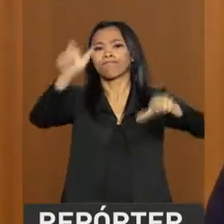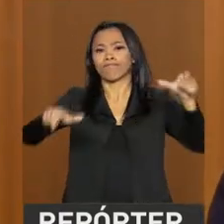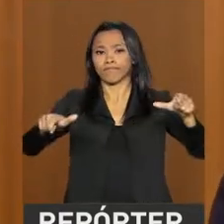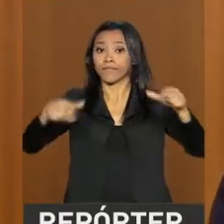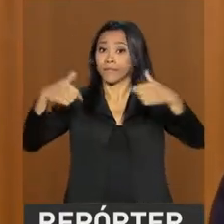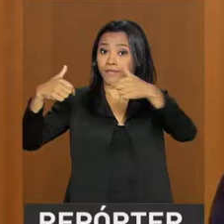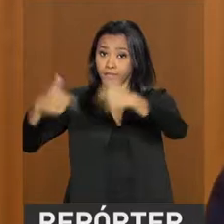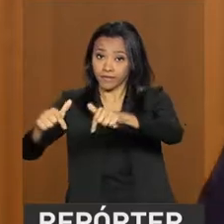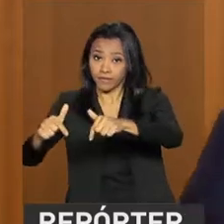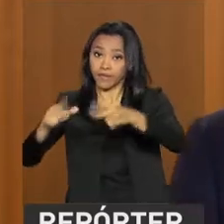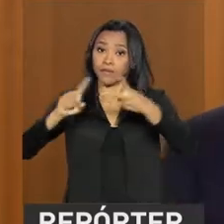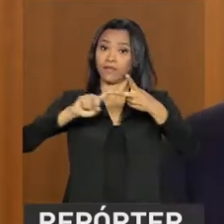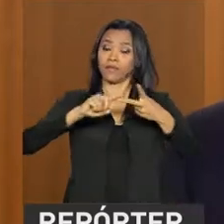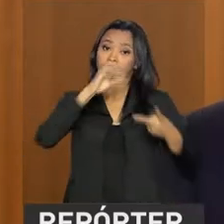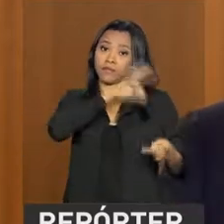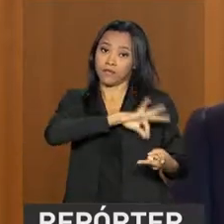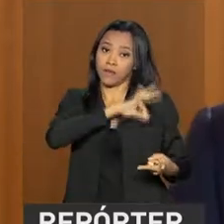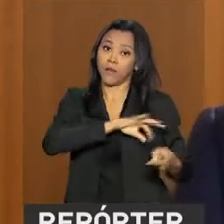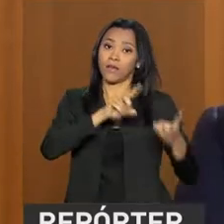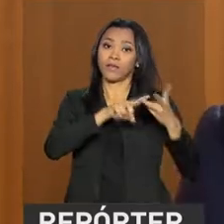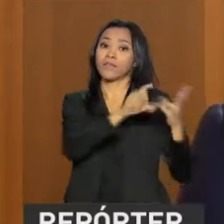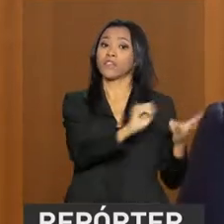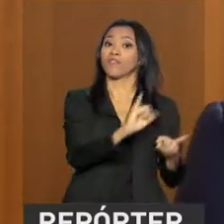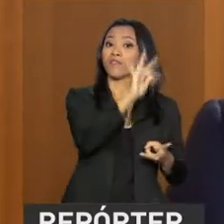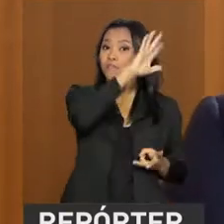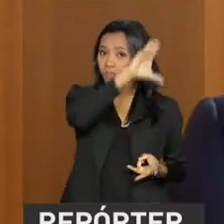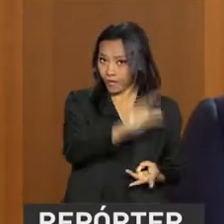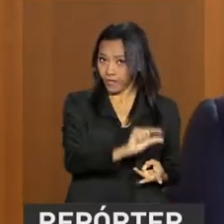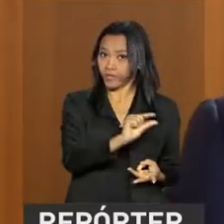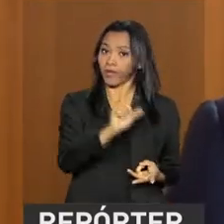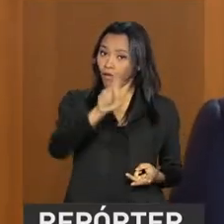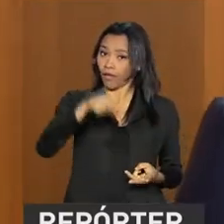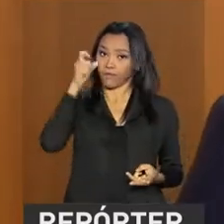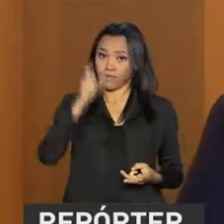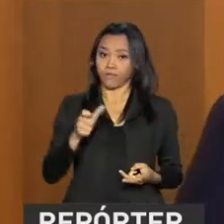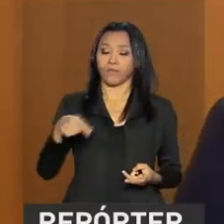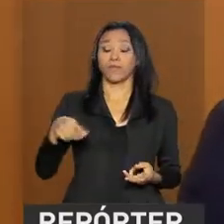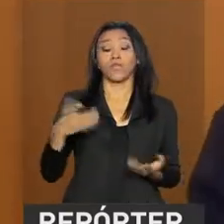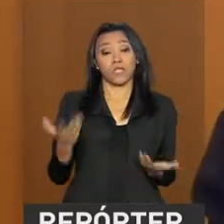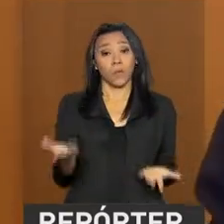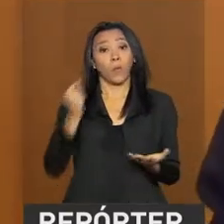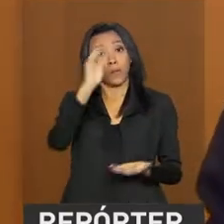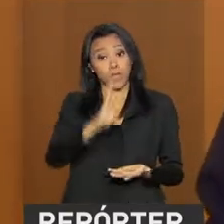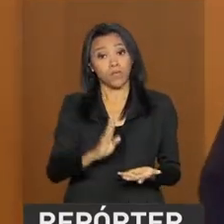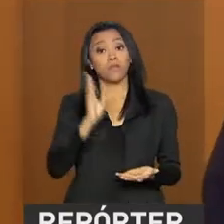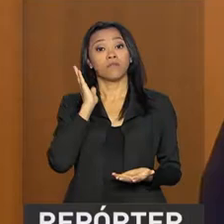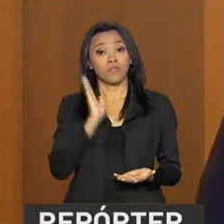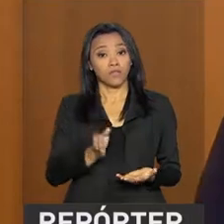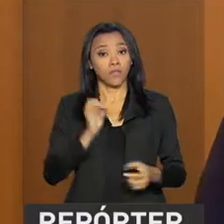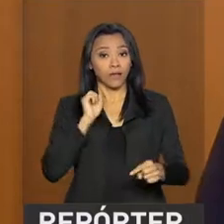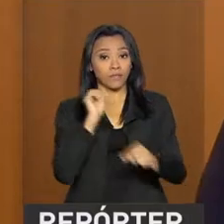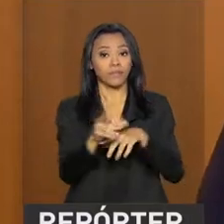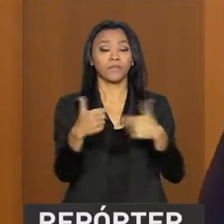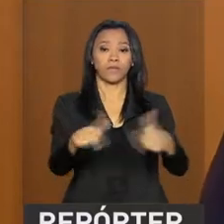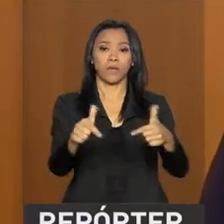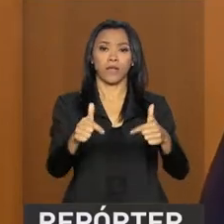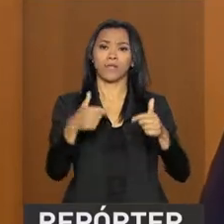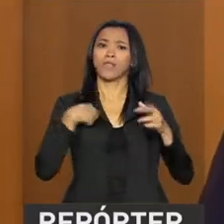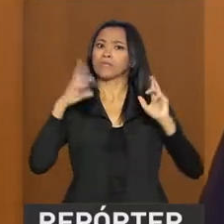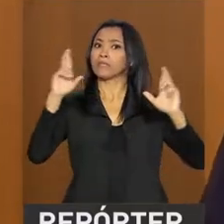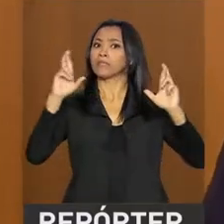salário população baixo e o brasil está criando emprego nós esperamos agora em 2018